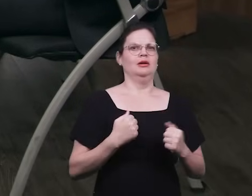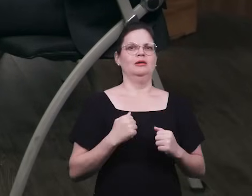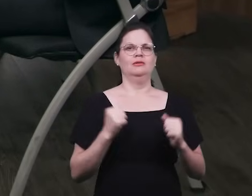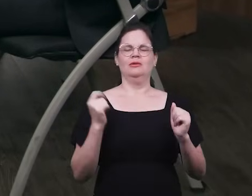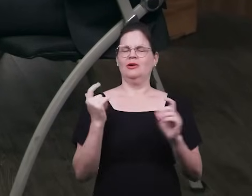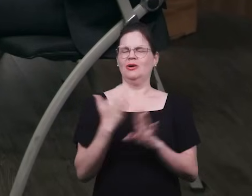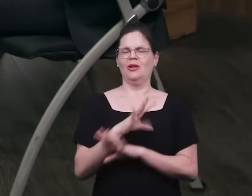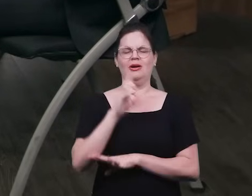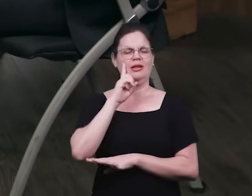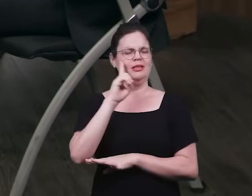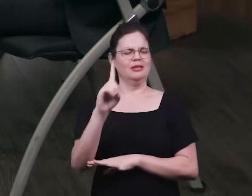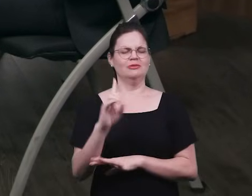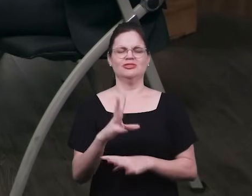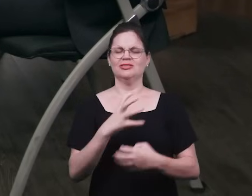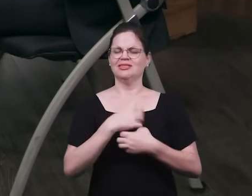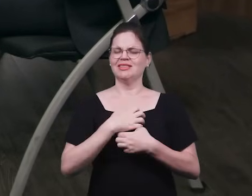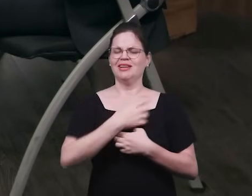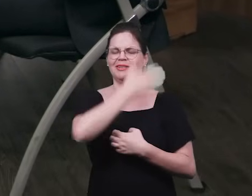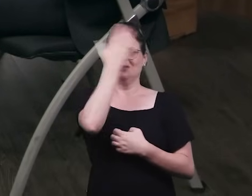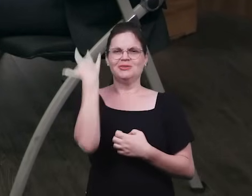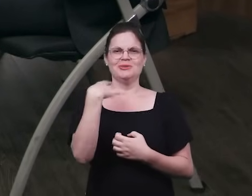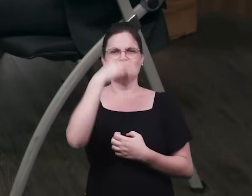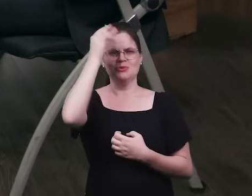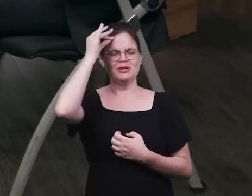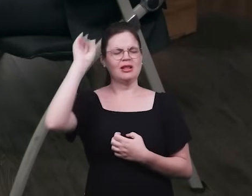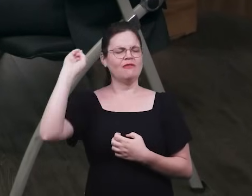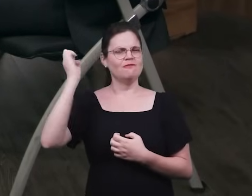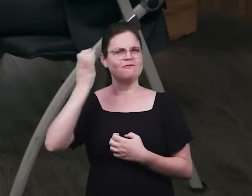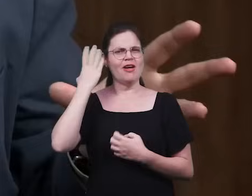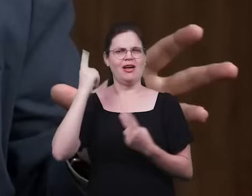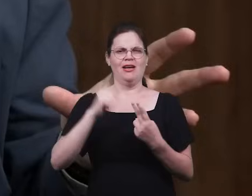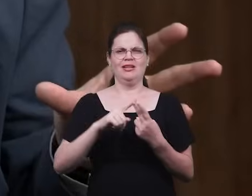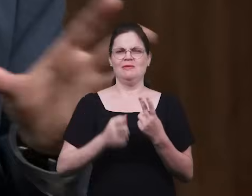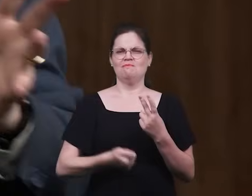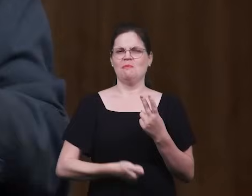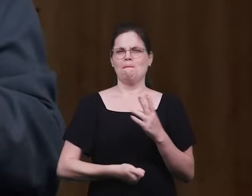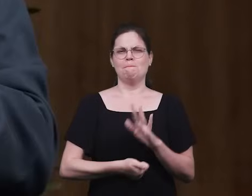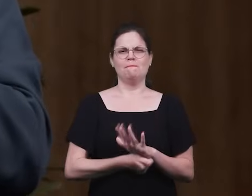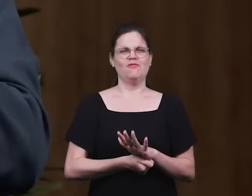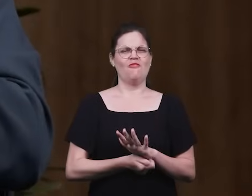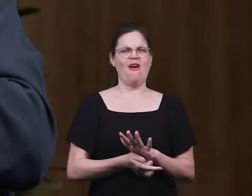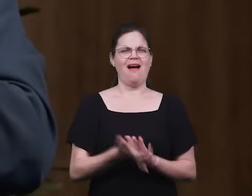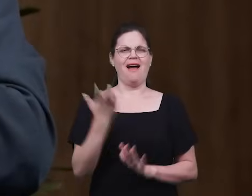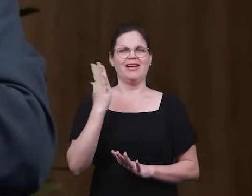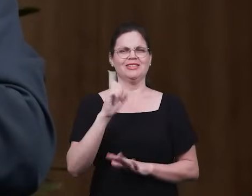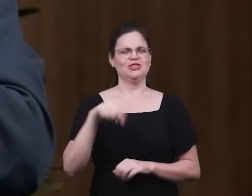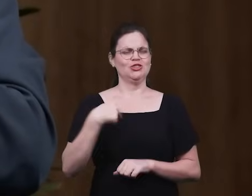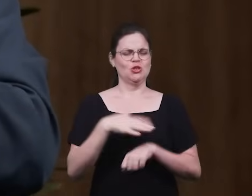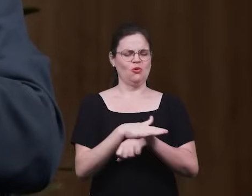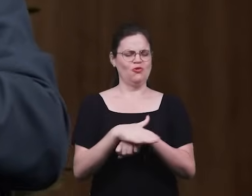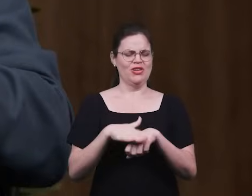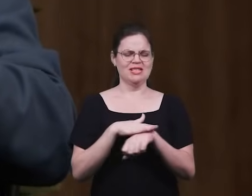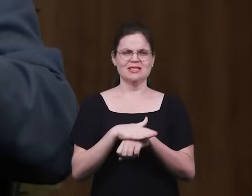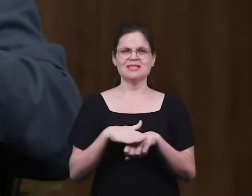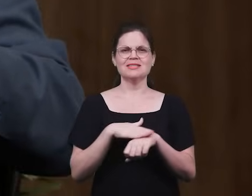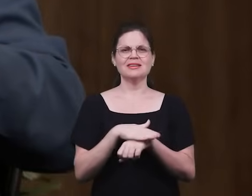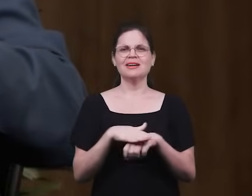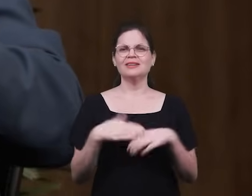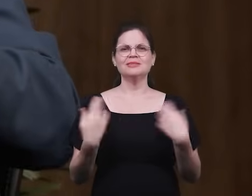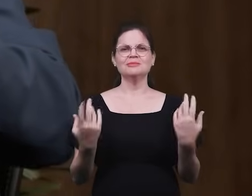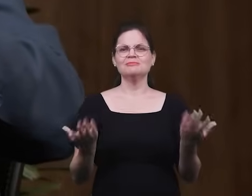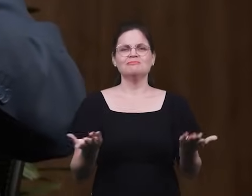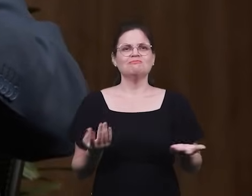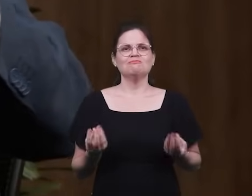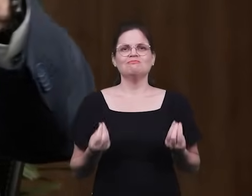por ISO uma visão uma revelação quantas vezes nós estamos falando aqui de questões